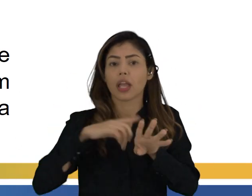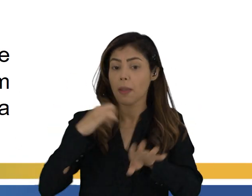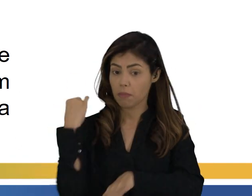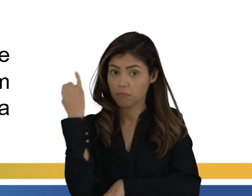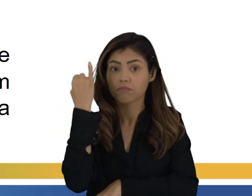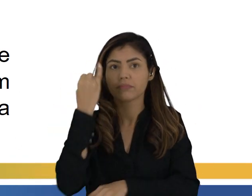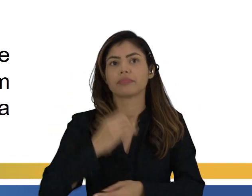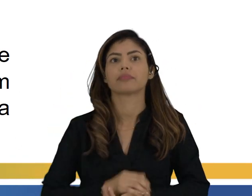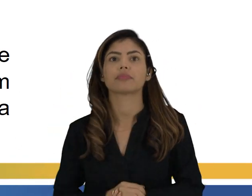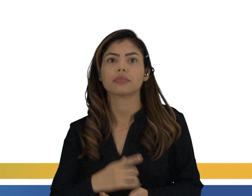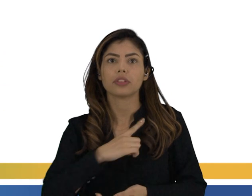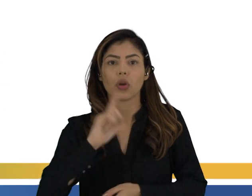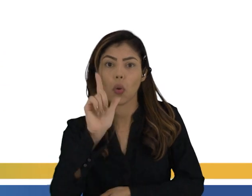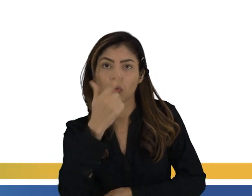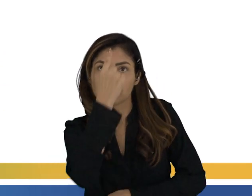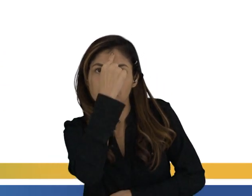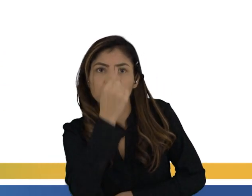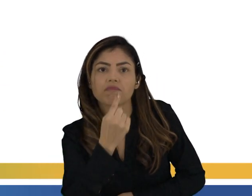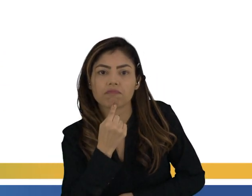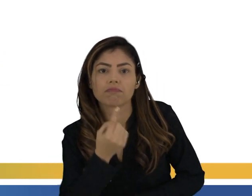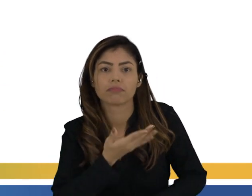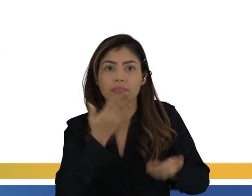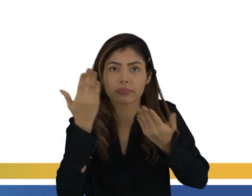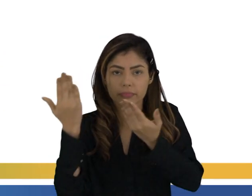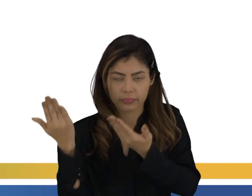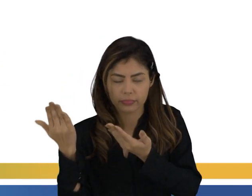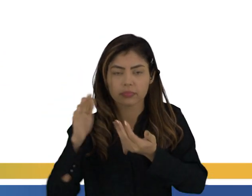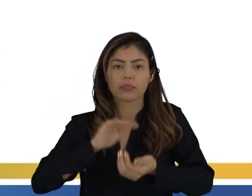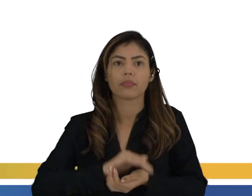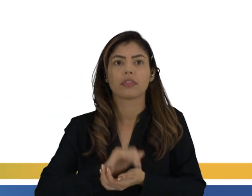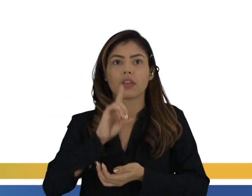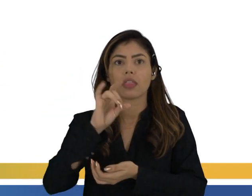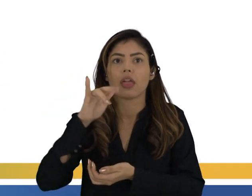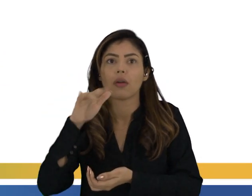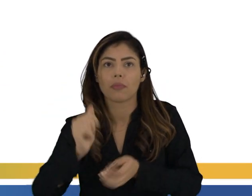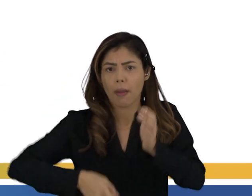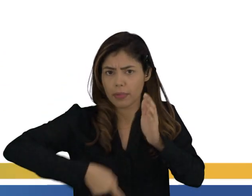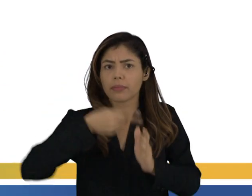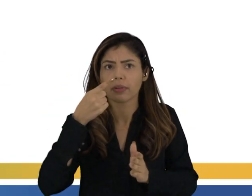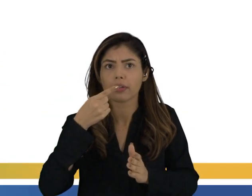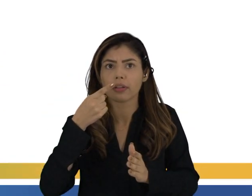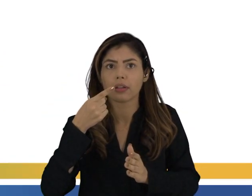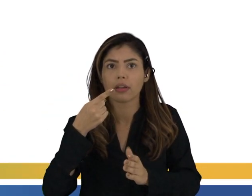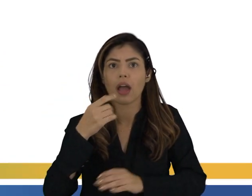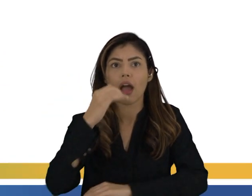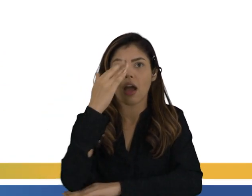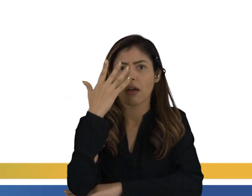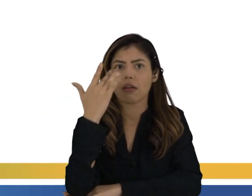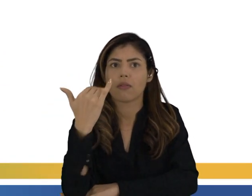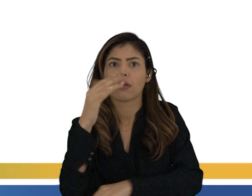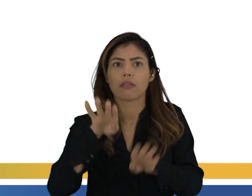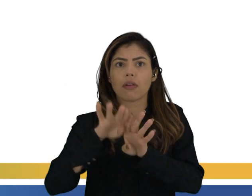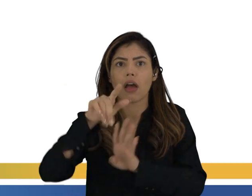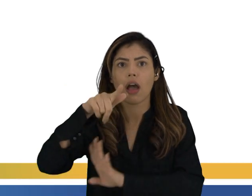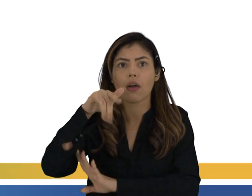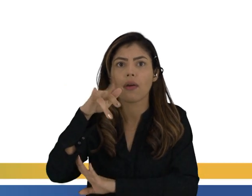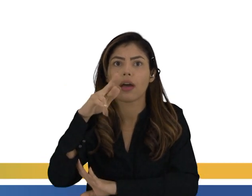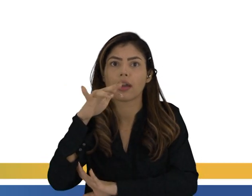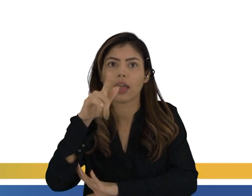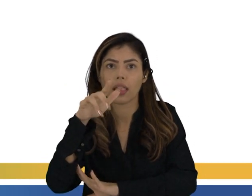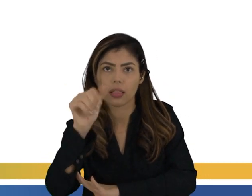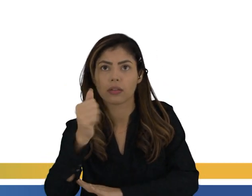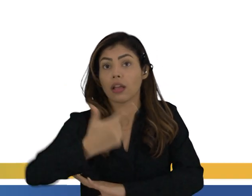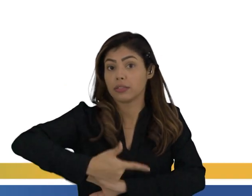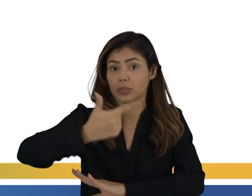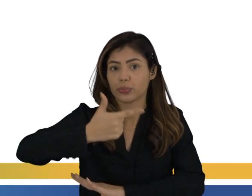interessante. Aqui eu tenho outras imagens também de Dalmir. Essa primeira é uma aquarela, não é uma xilogravura, já